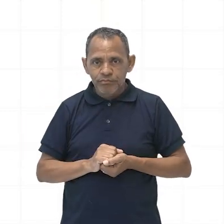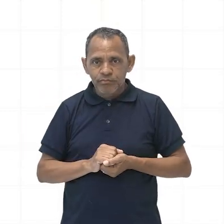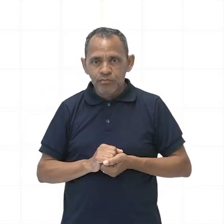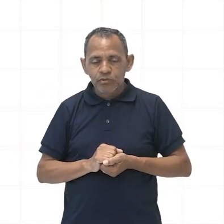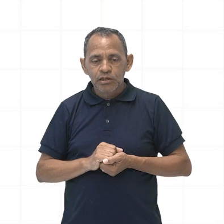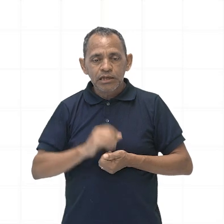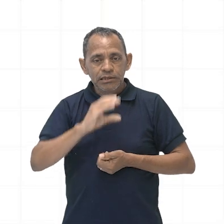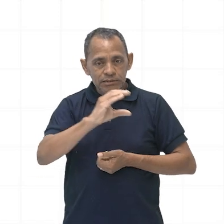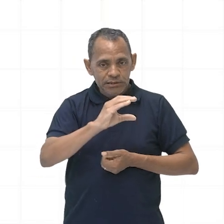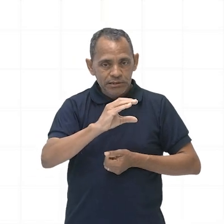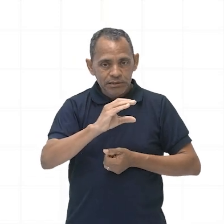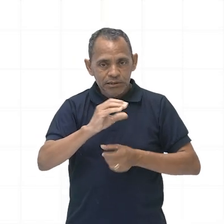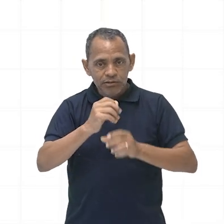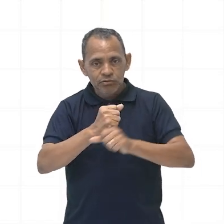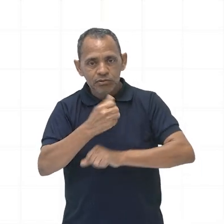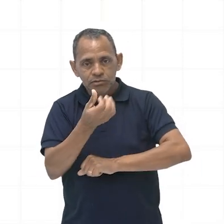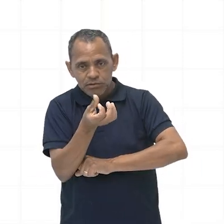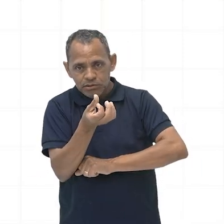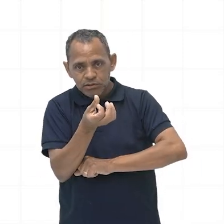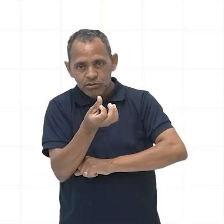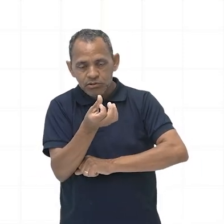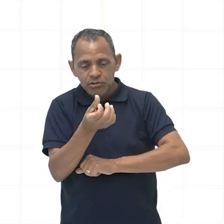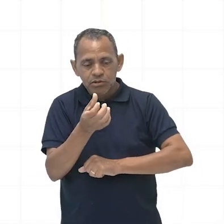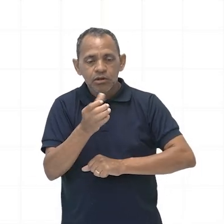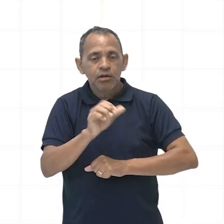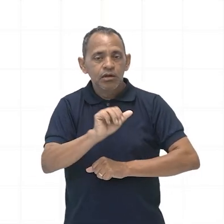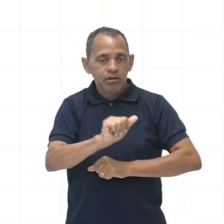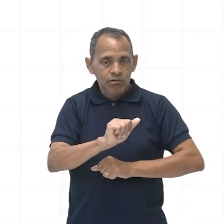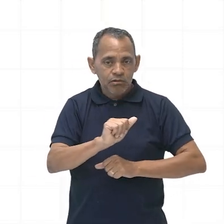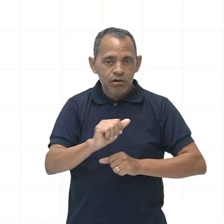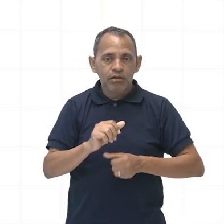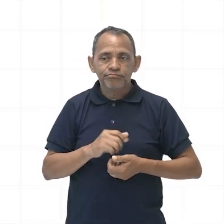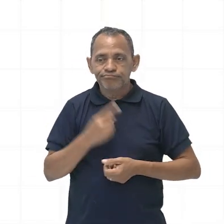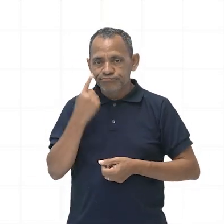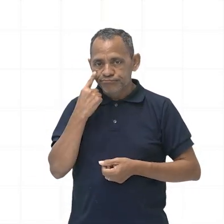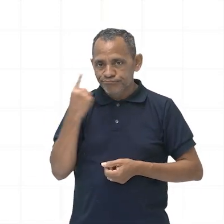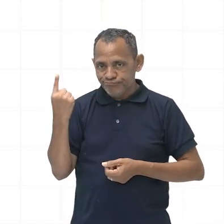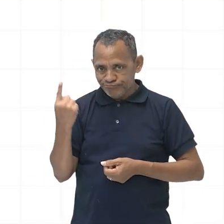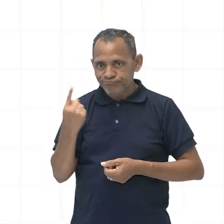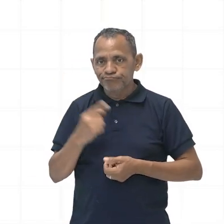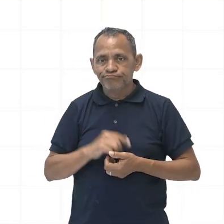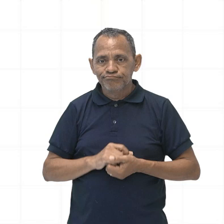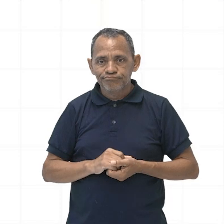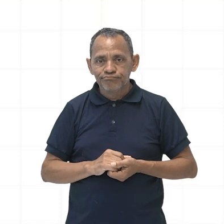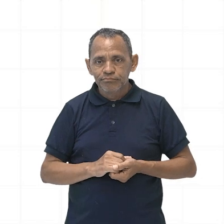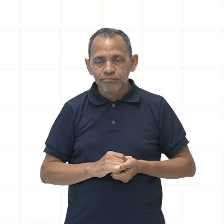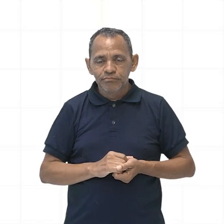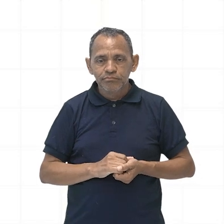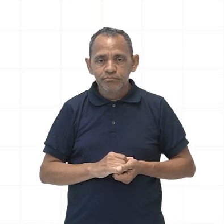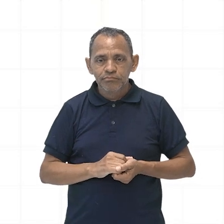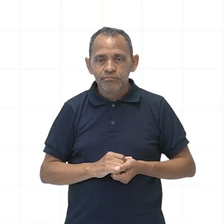é 6 e o A é todo esse lado